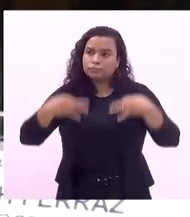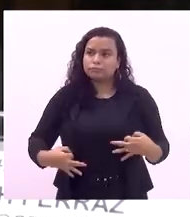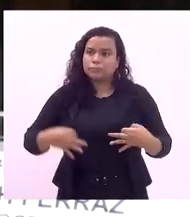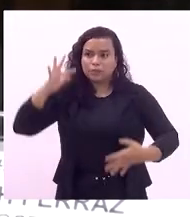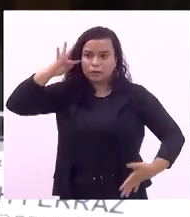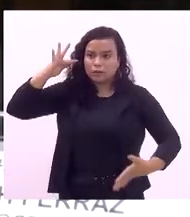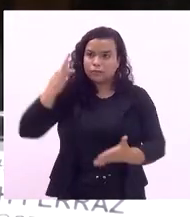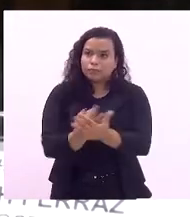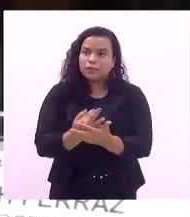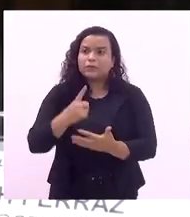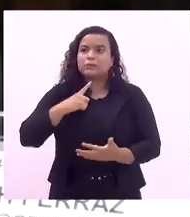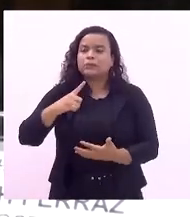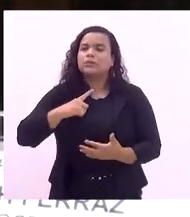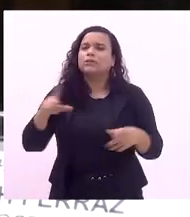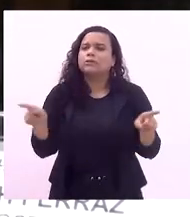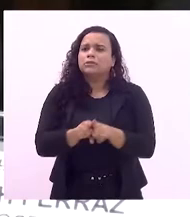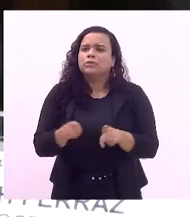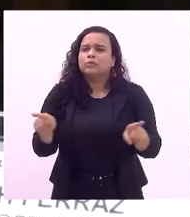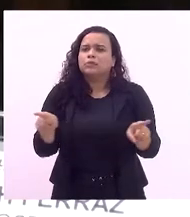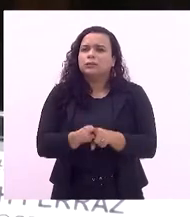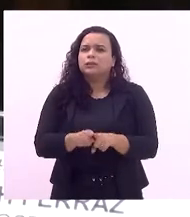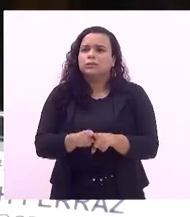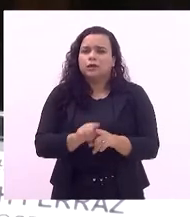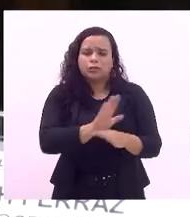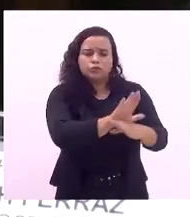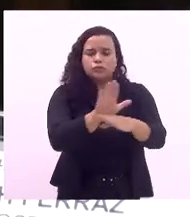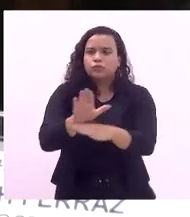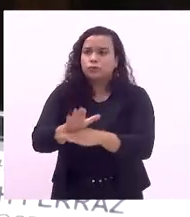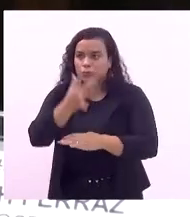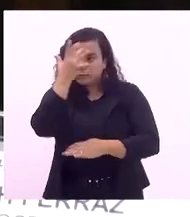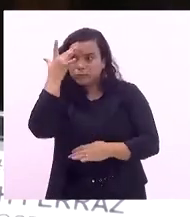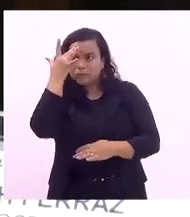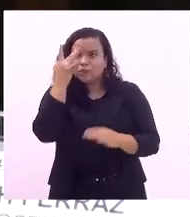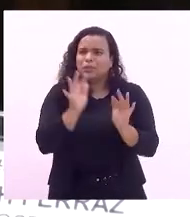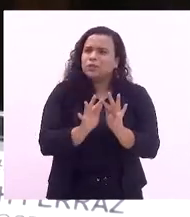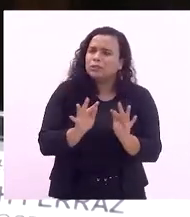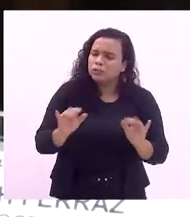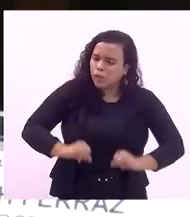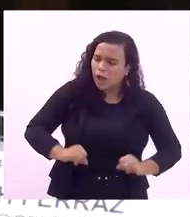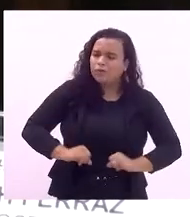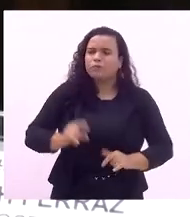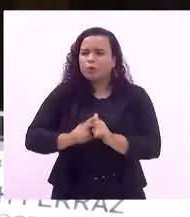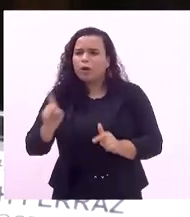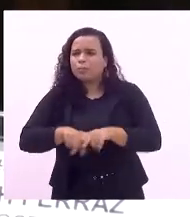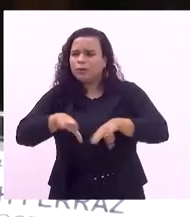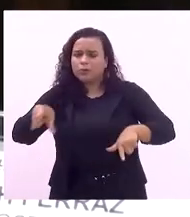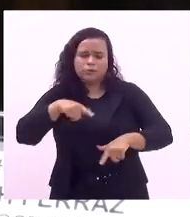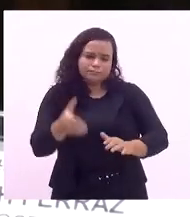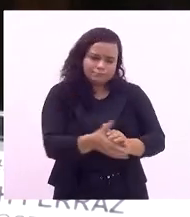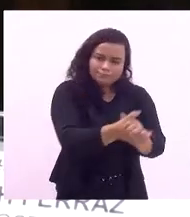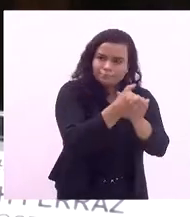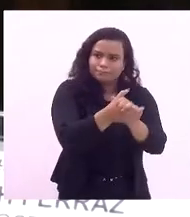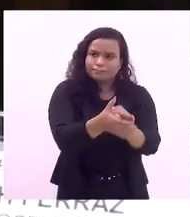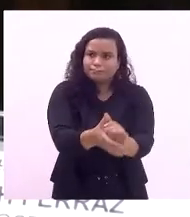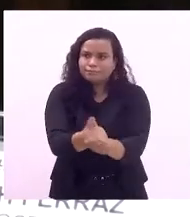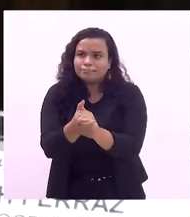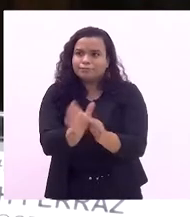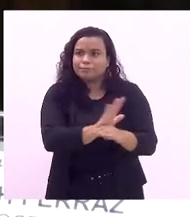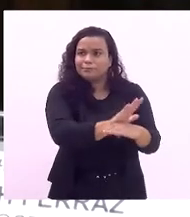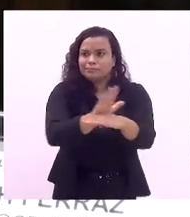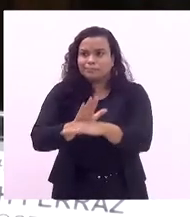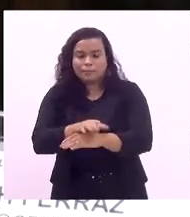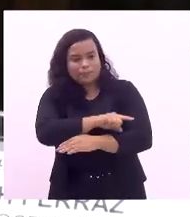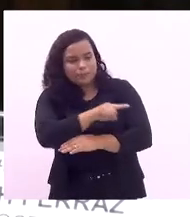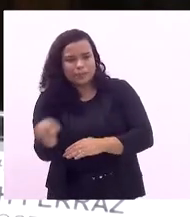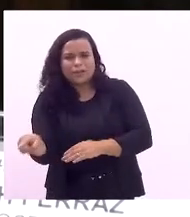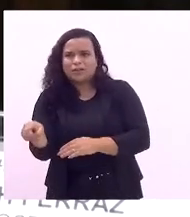nossa fé e sendera mãos mais pequeninos para nós talvez não os mais abandonados para